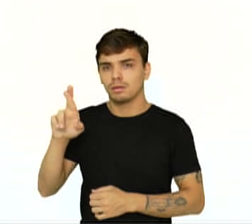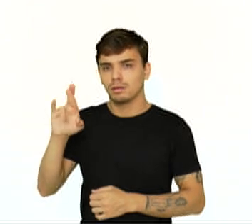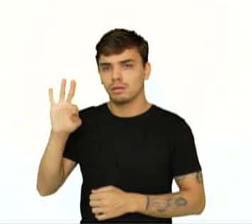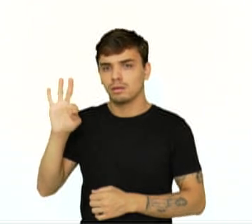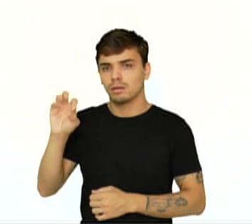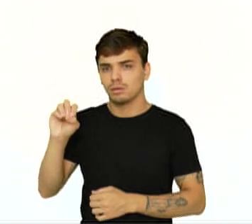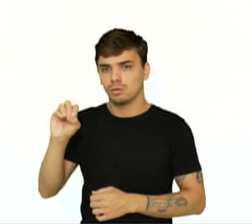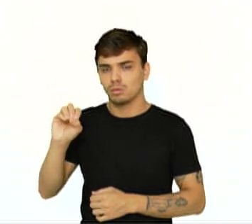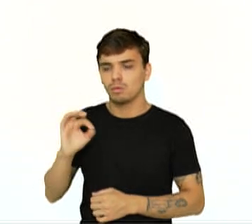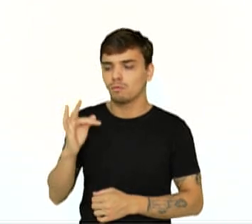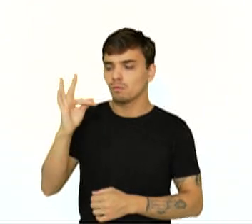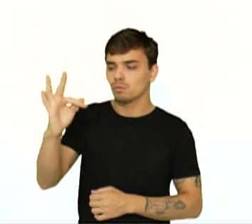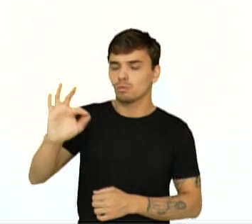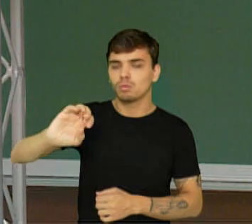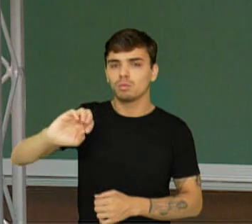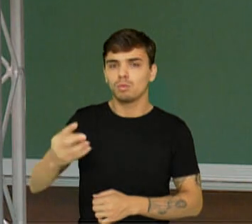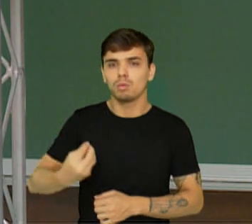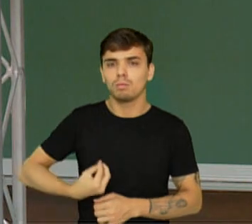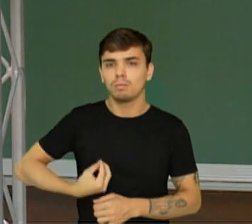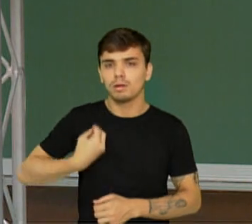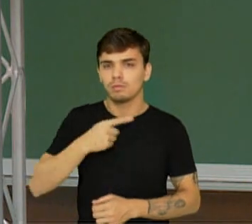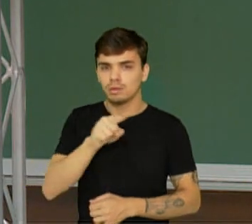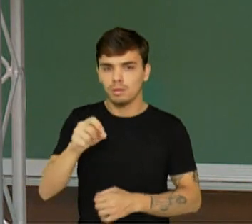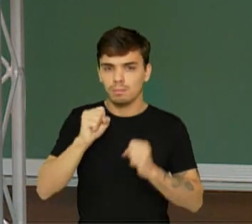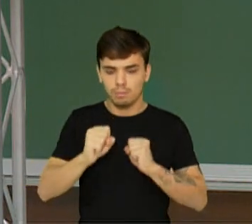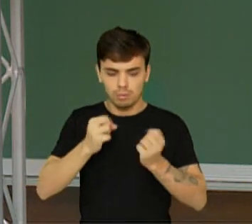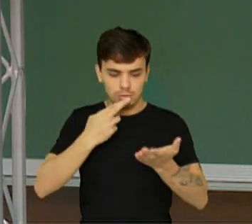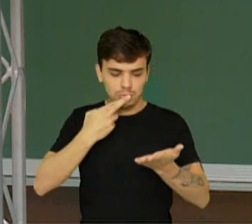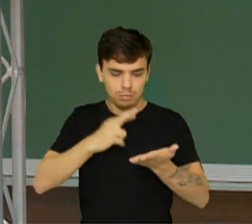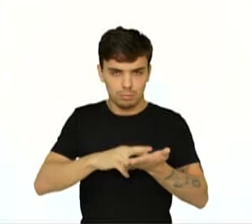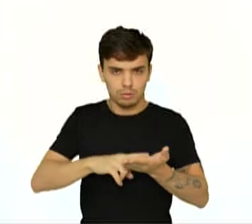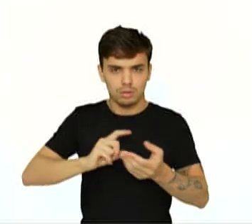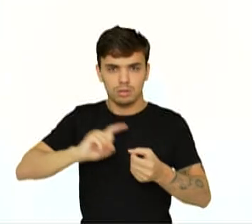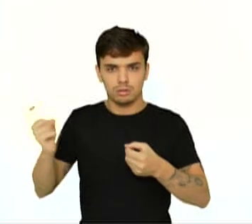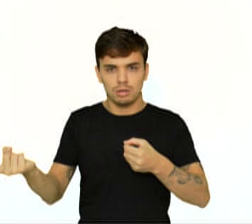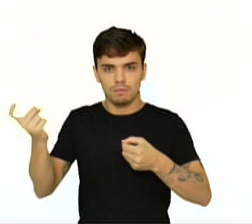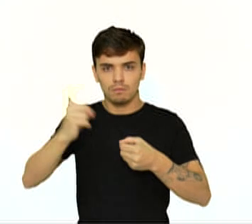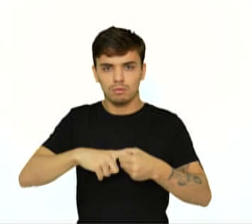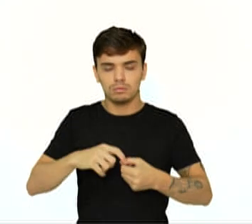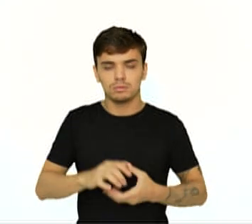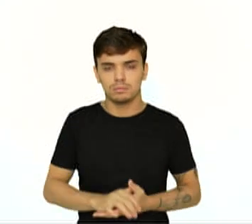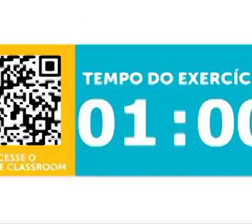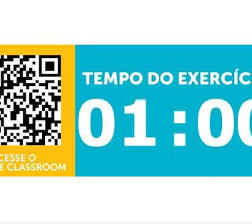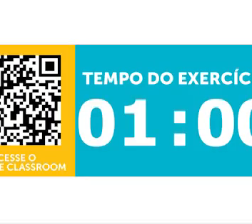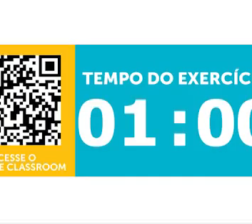Pode contestar aí, pode responder e nós já voltamos para corrigir, bien?